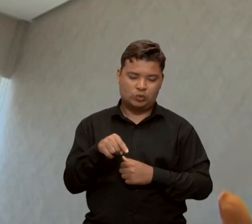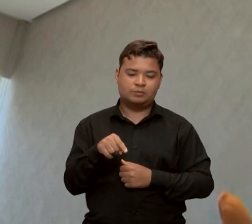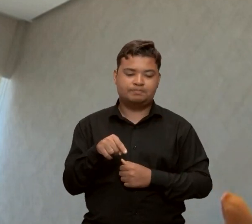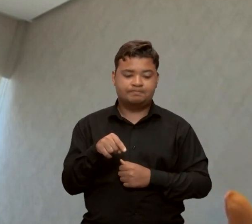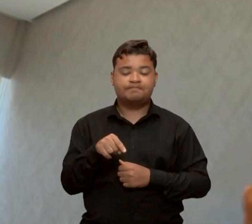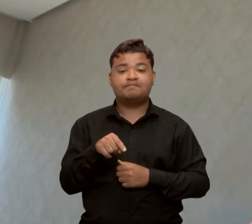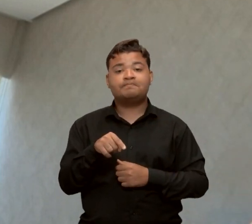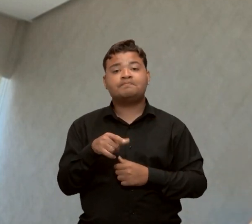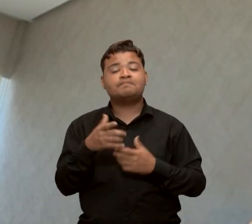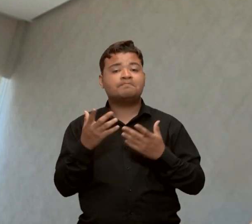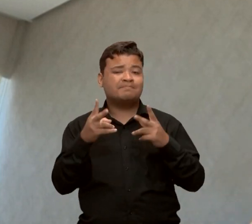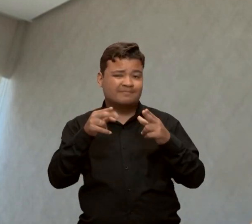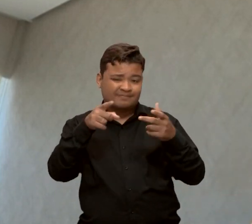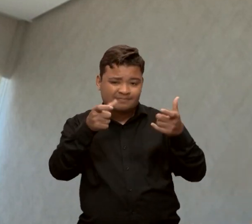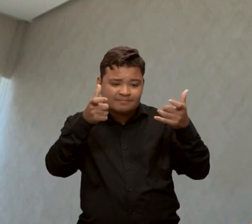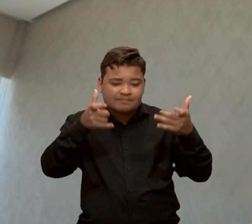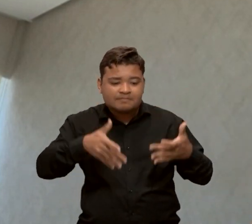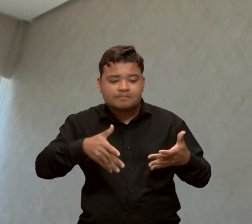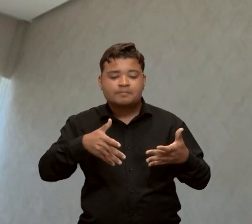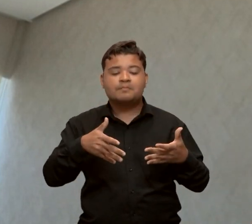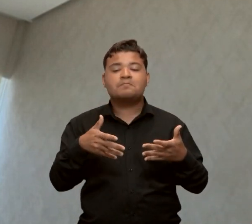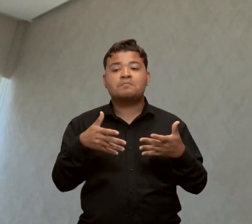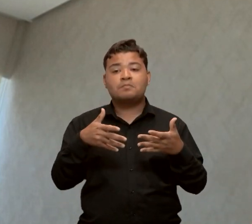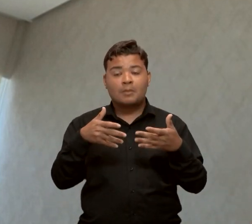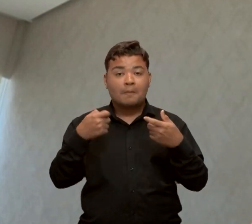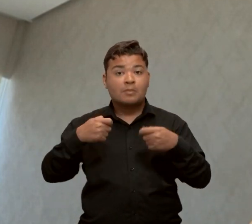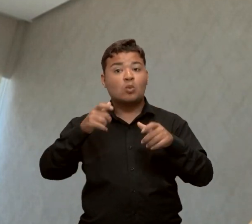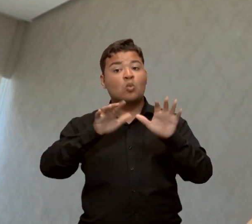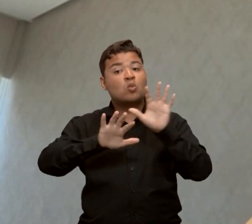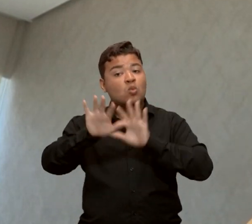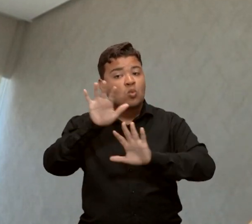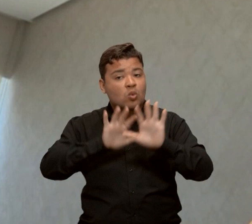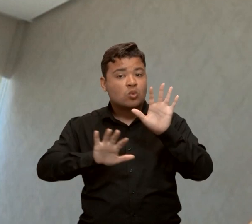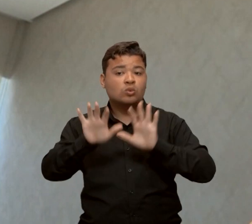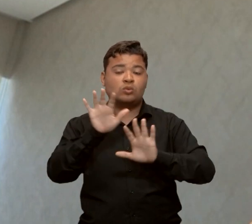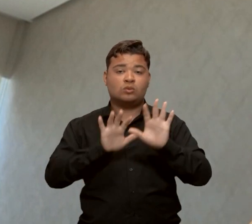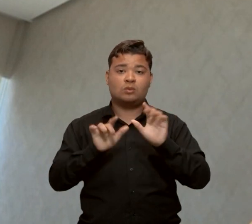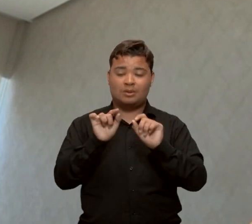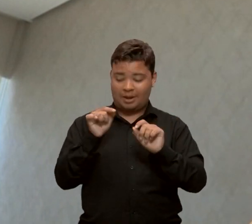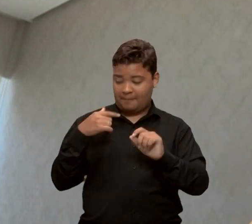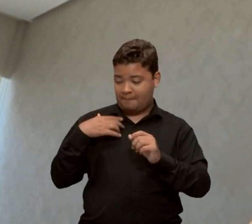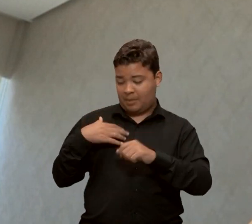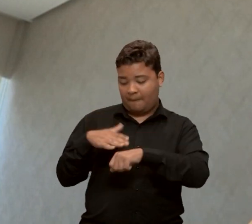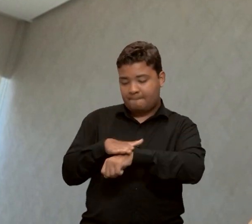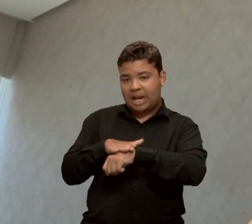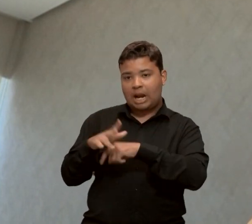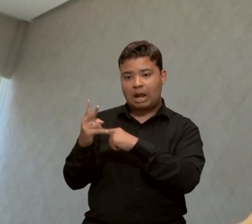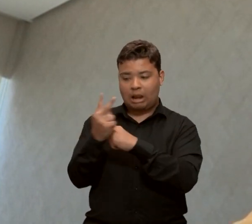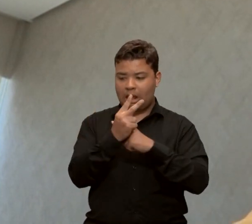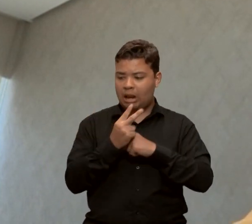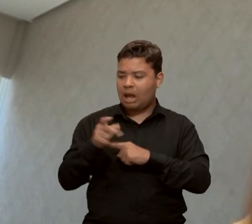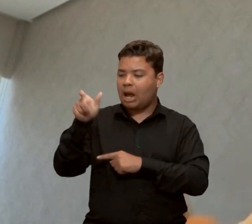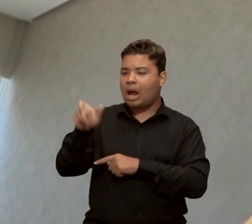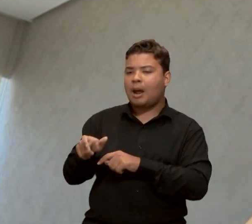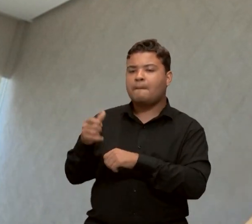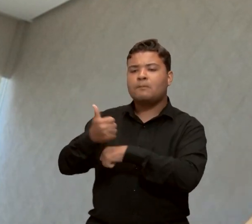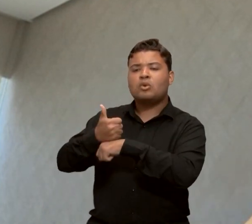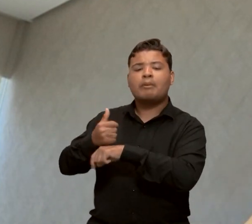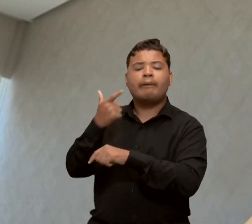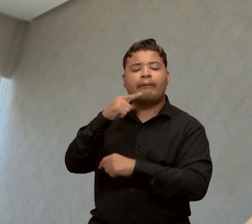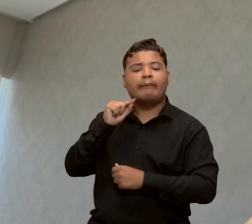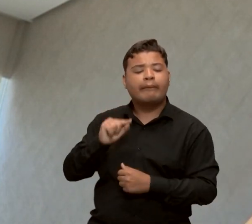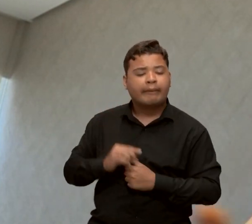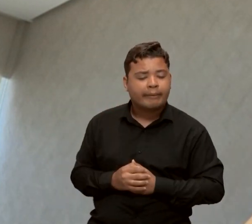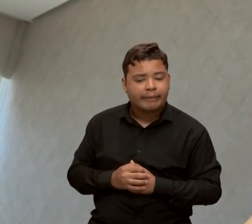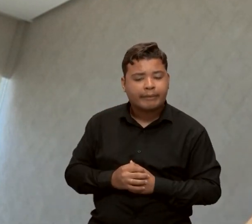como você disse, né, a gente tem que tomar muito cuidado com quem vai cuidar da nossa pele, né? Porque hoje a gente vê uma invasão de